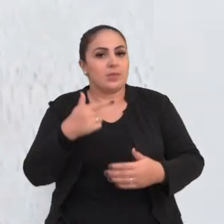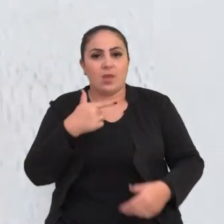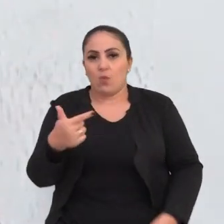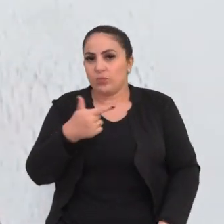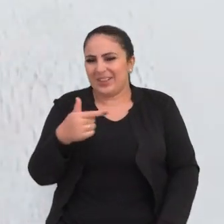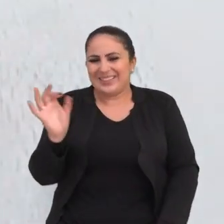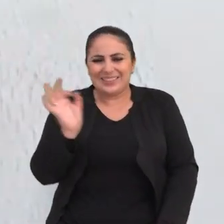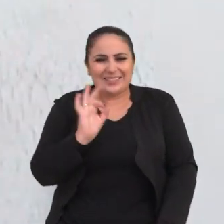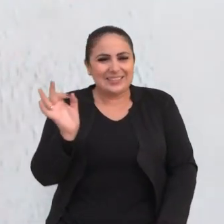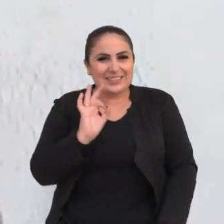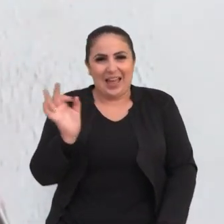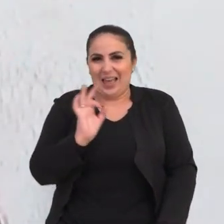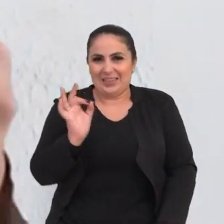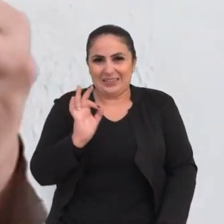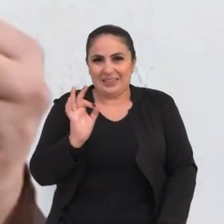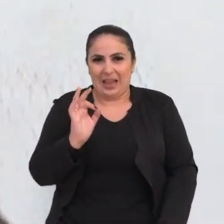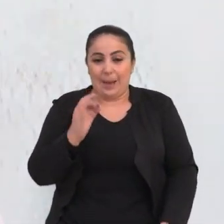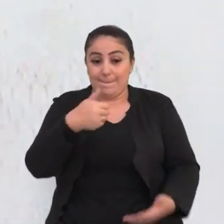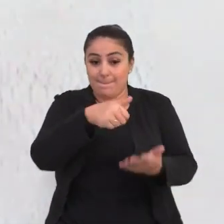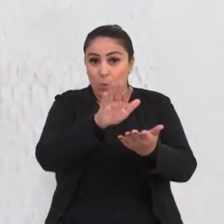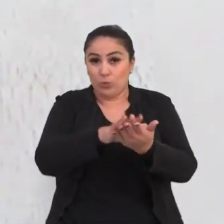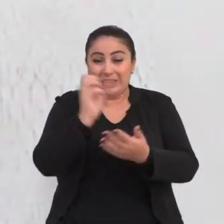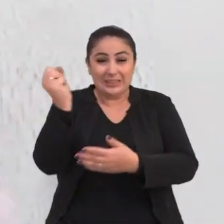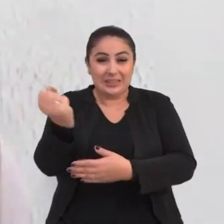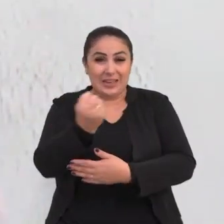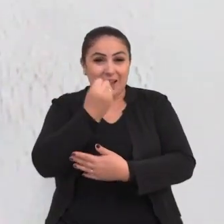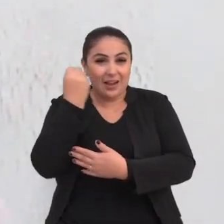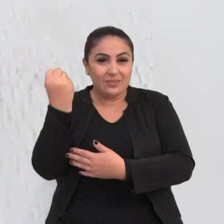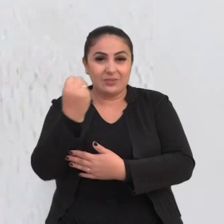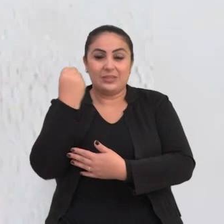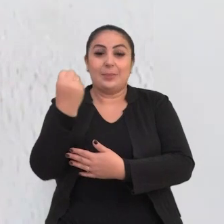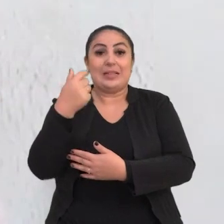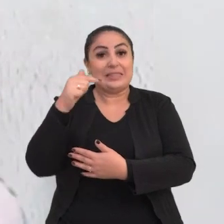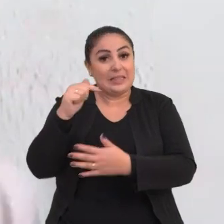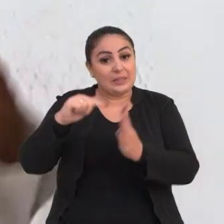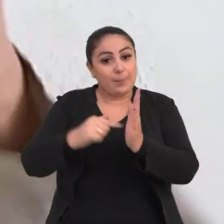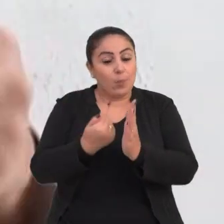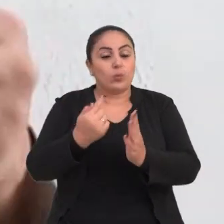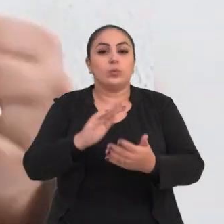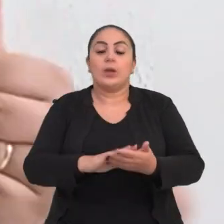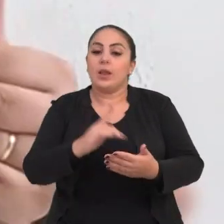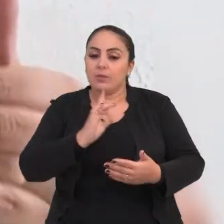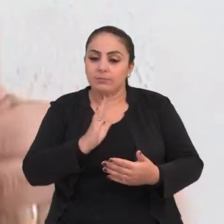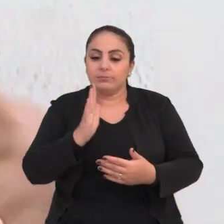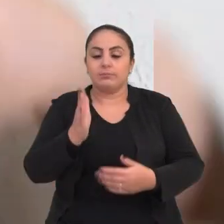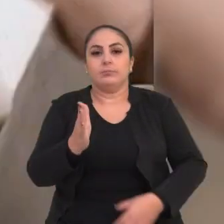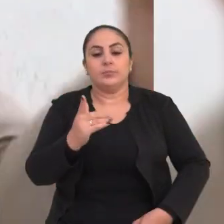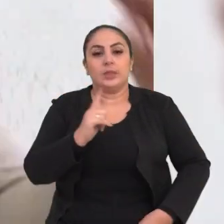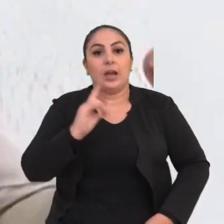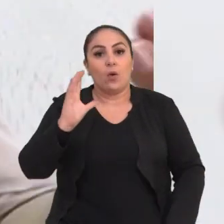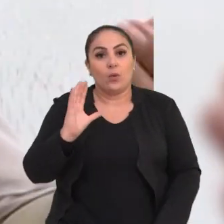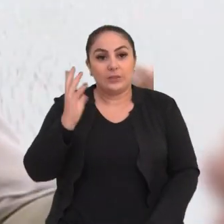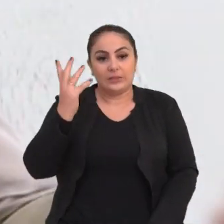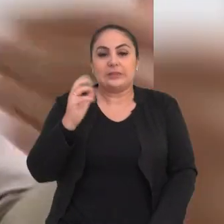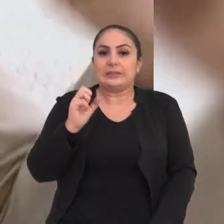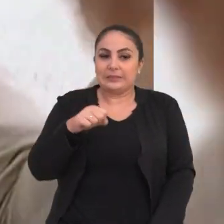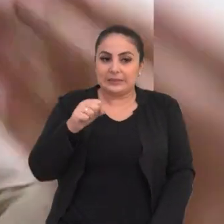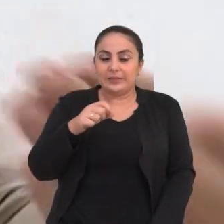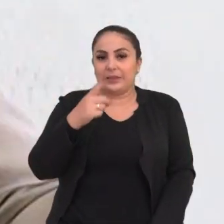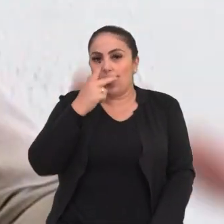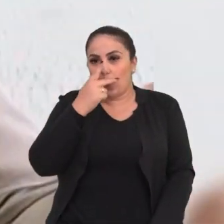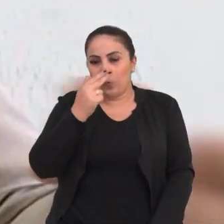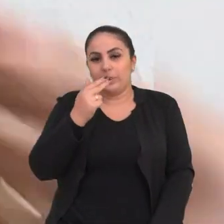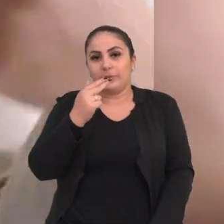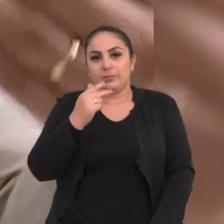não tenha cometido nenhuma infração gravíssima, de 7 pontos, ele vai, então, aí sim